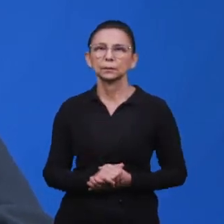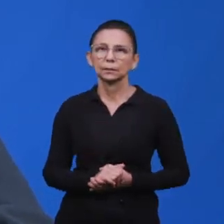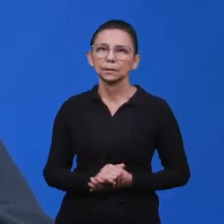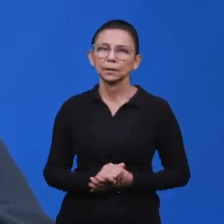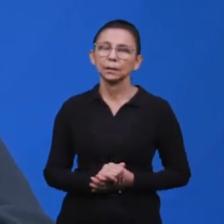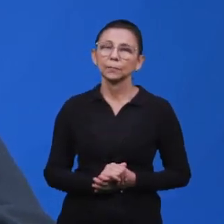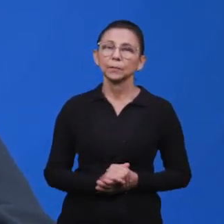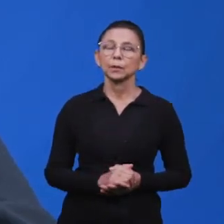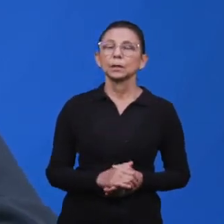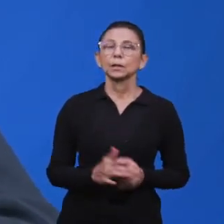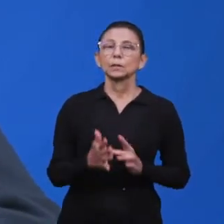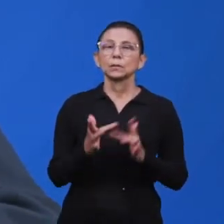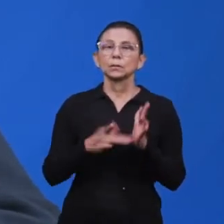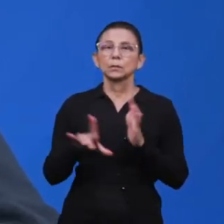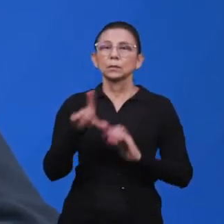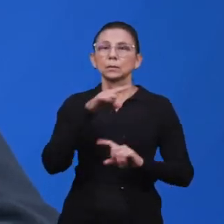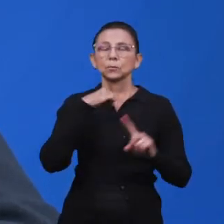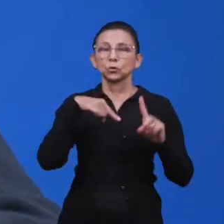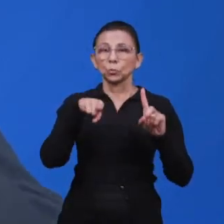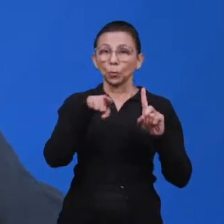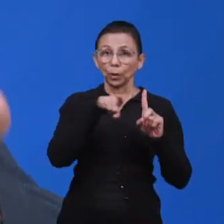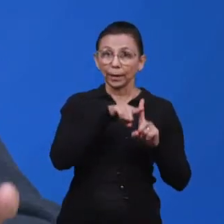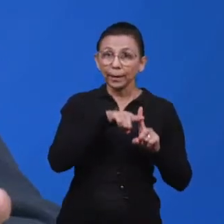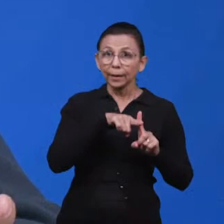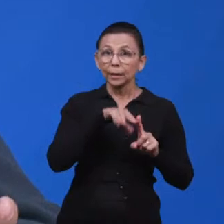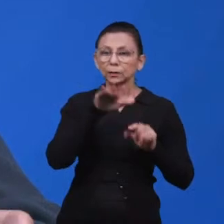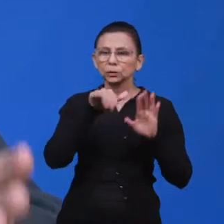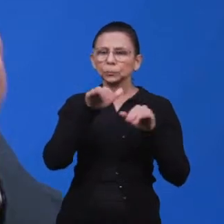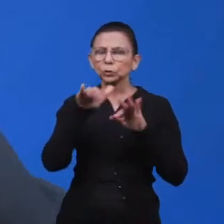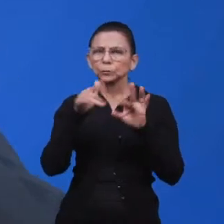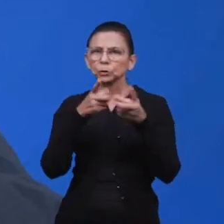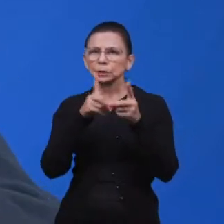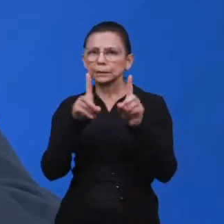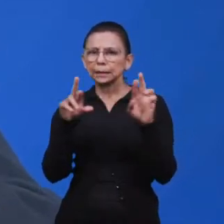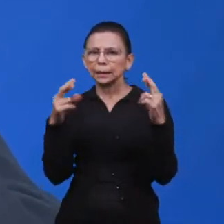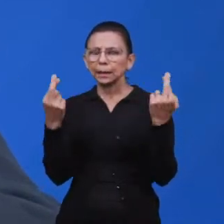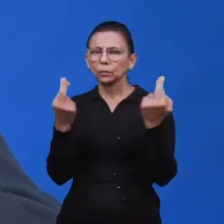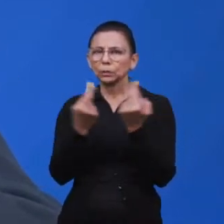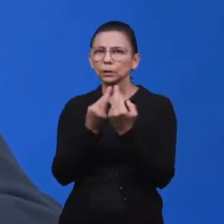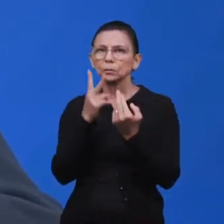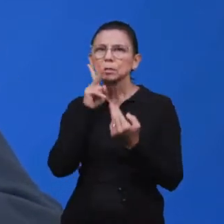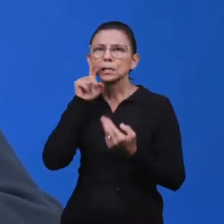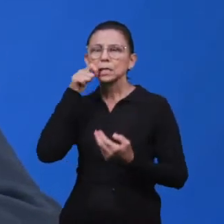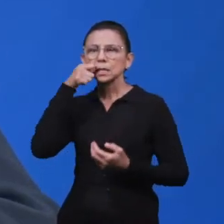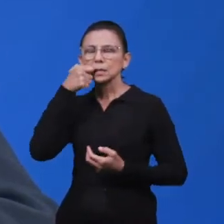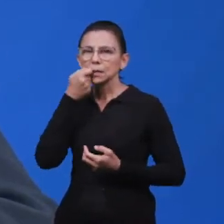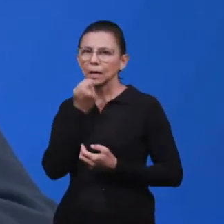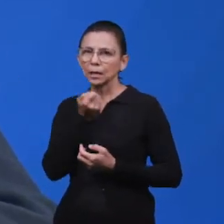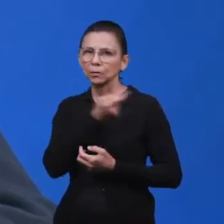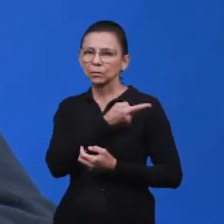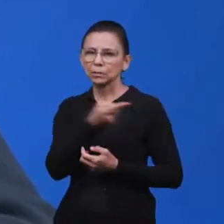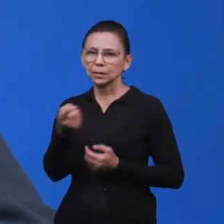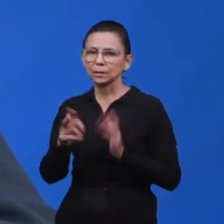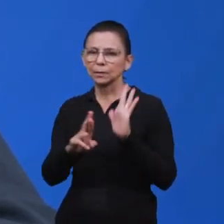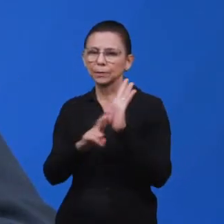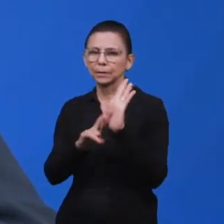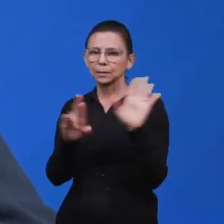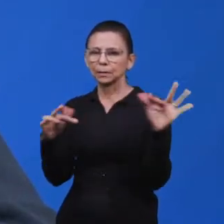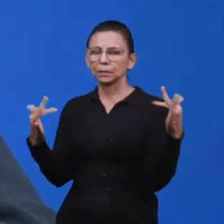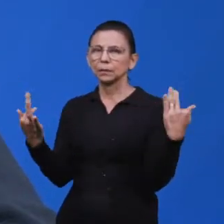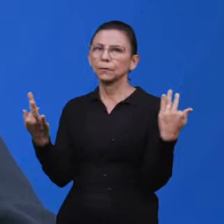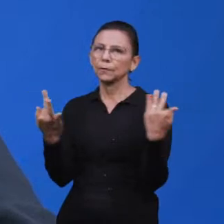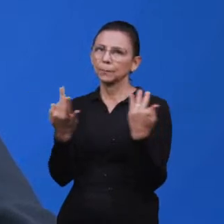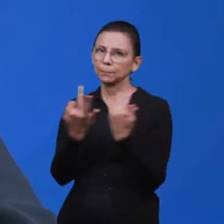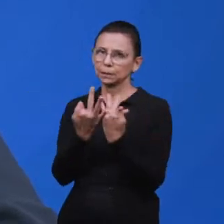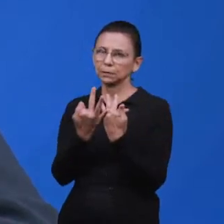depois subir ao céu, ele reuniu os seus discípulos, tomou a ceia com eles e ali em família Jesus comeu com eles o pão e o